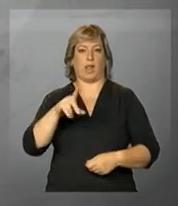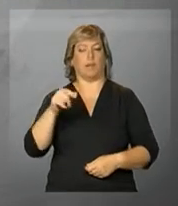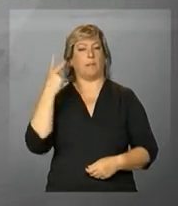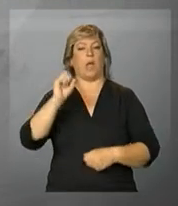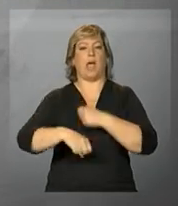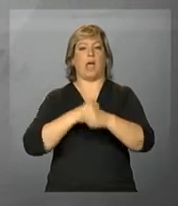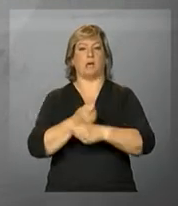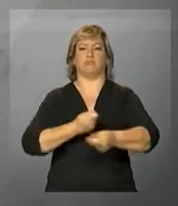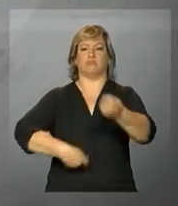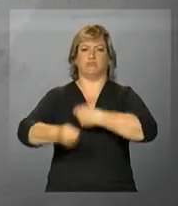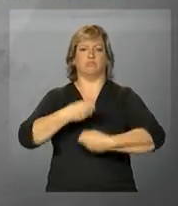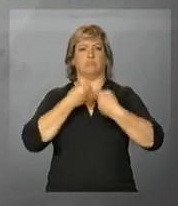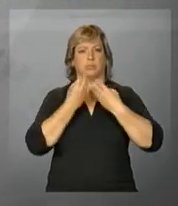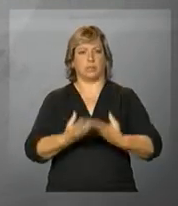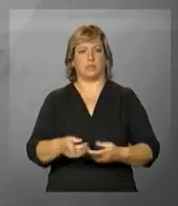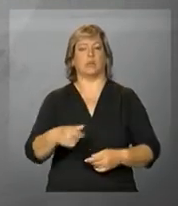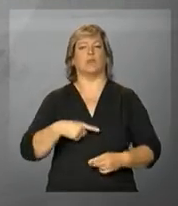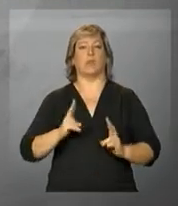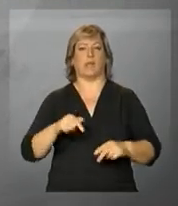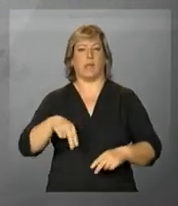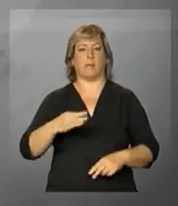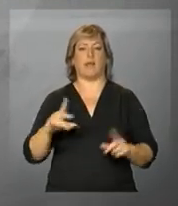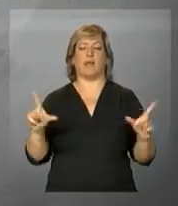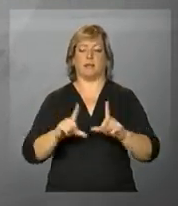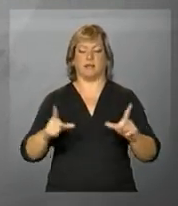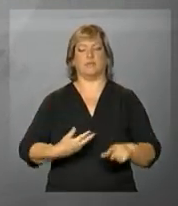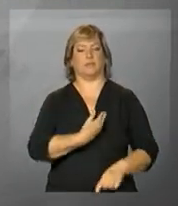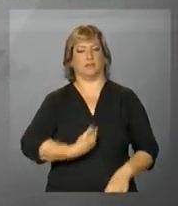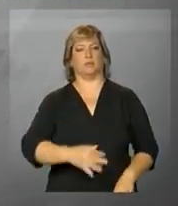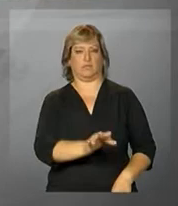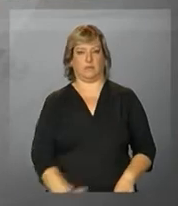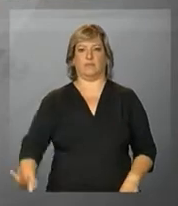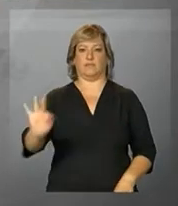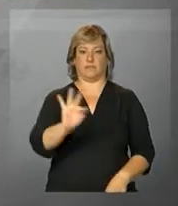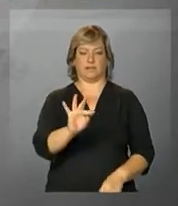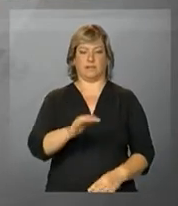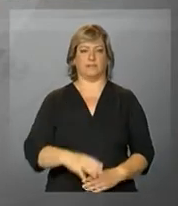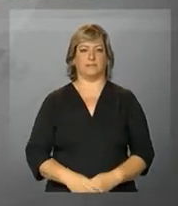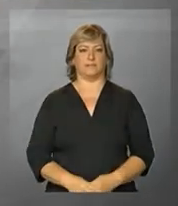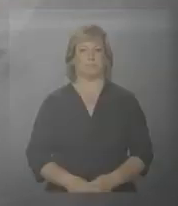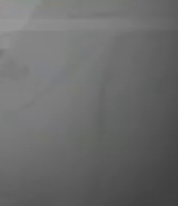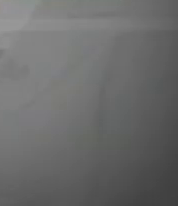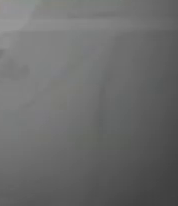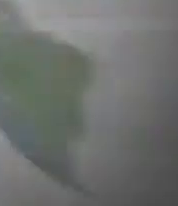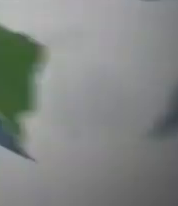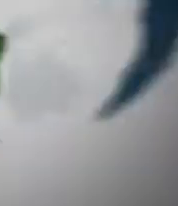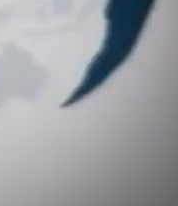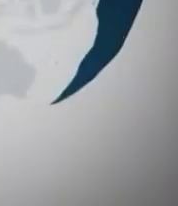capacidade de movimentação do porto. Continue na NBR, a TV do Governo Federal.